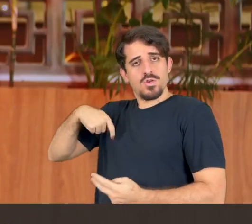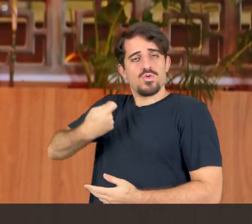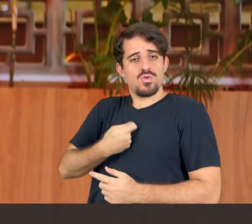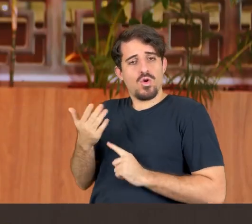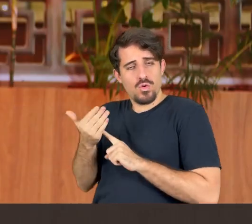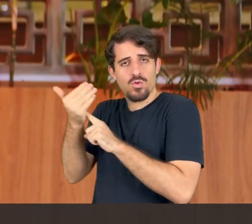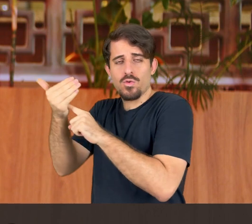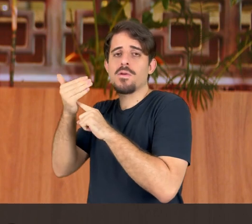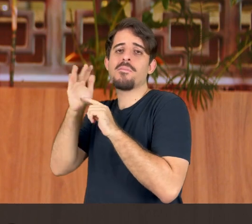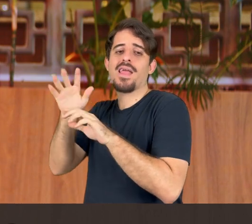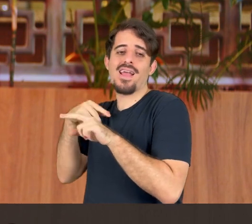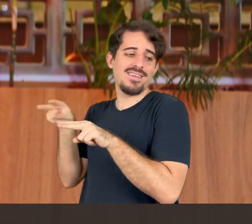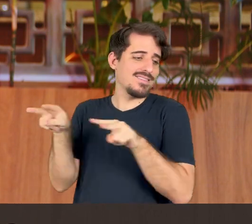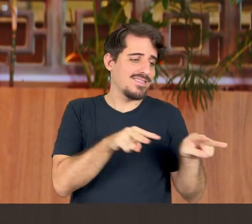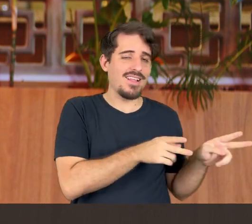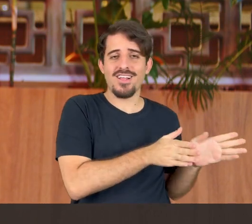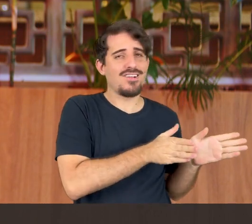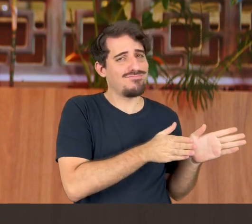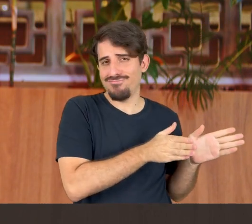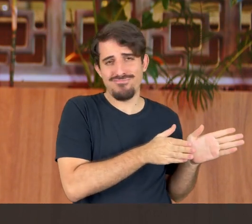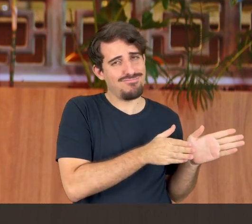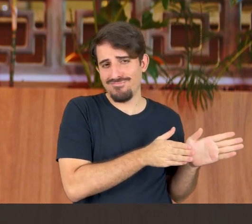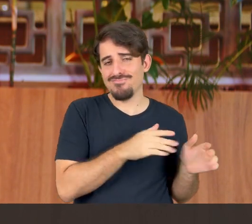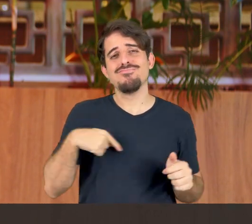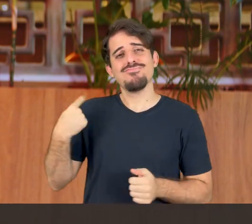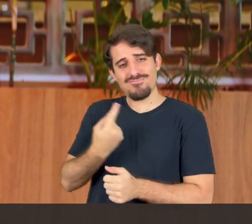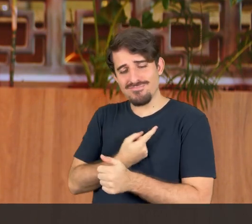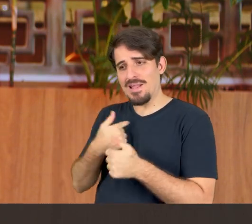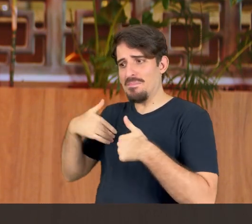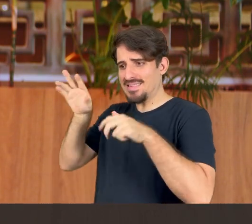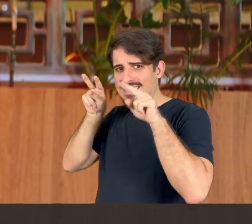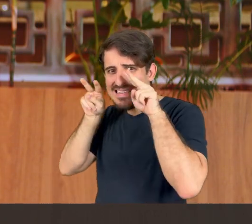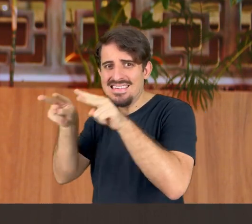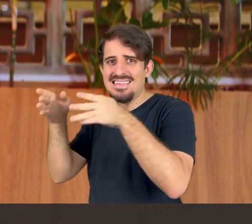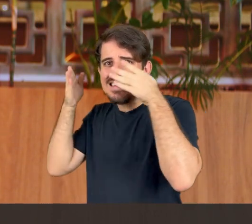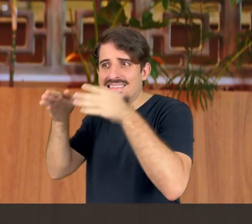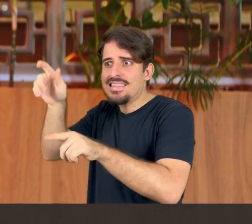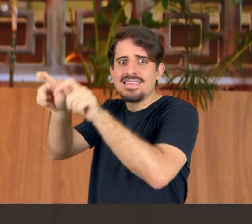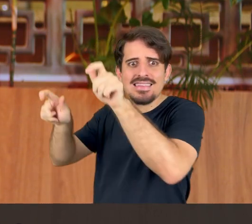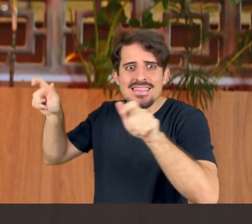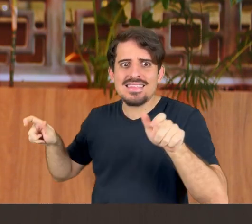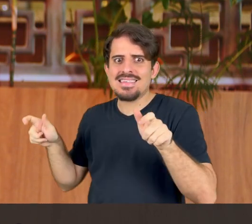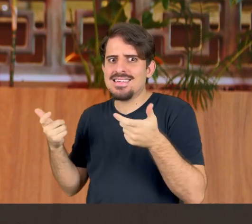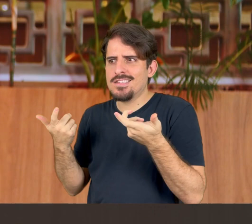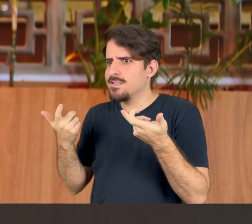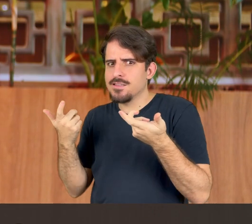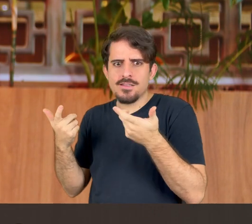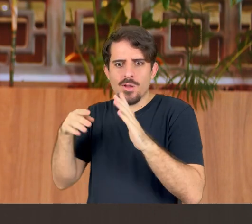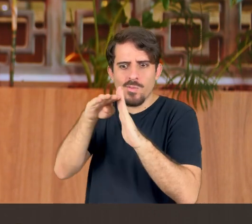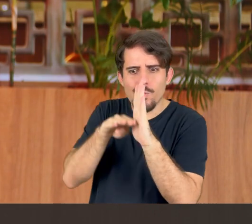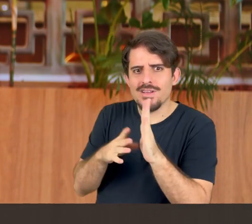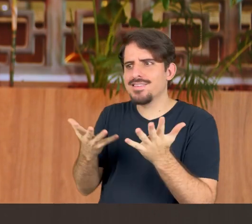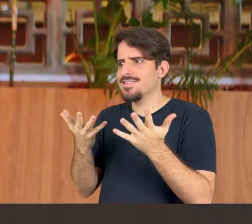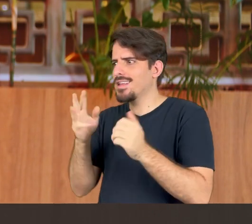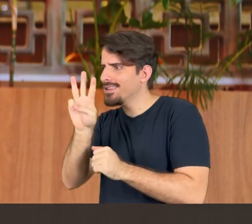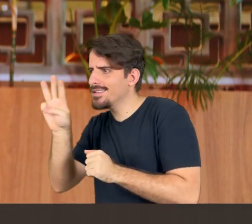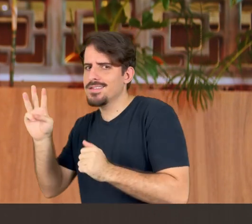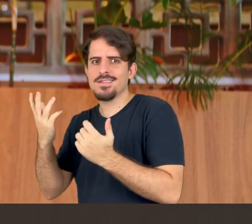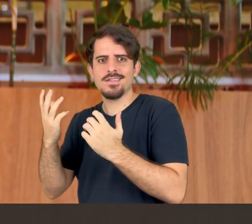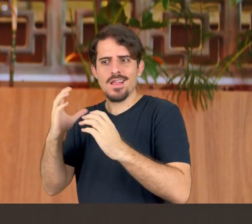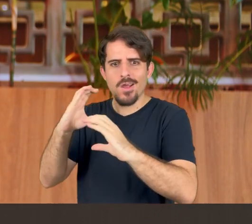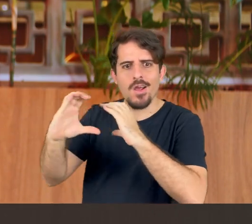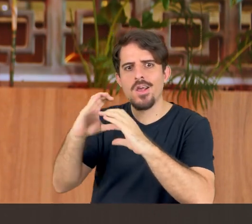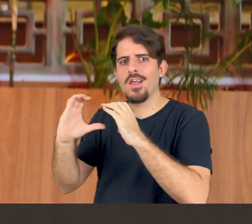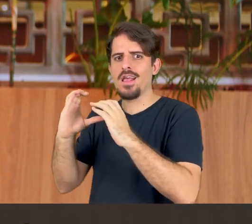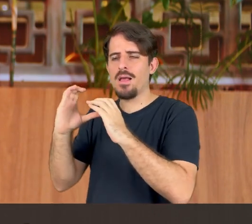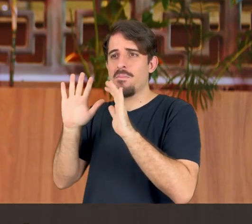era de tecnologia, mas a gente não olhava para a acessibilidade. A gente tinha o olhar focado nas pessoas, nos programas,